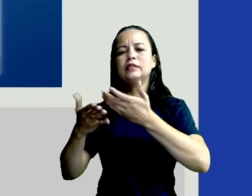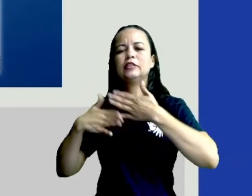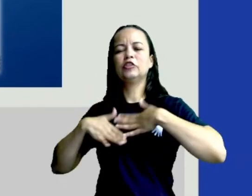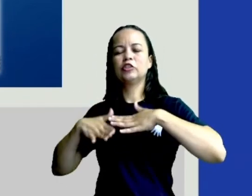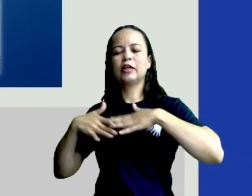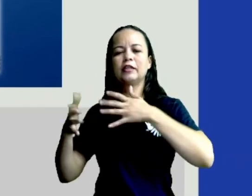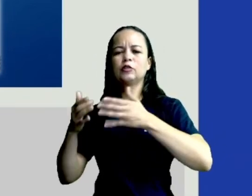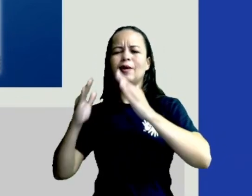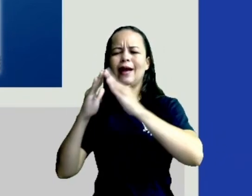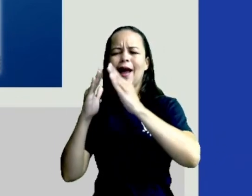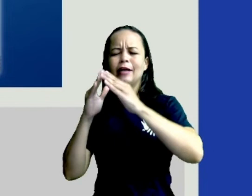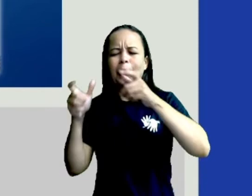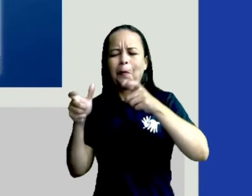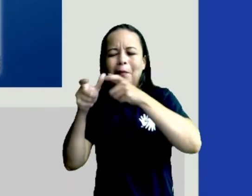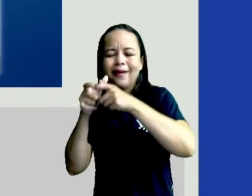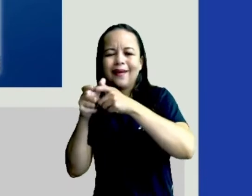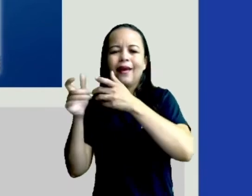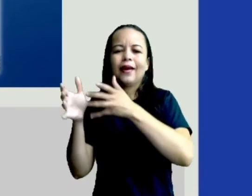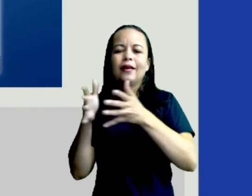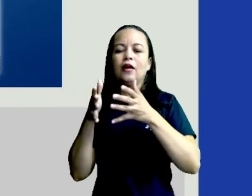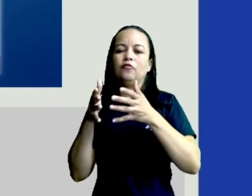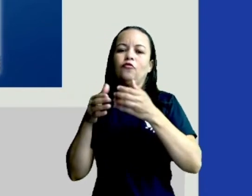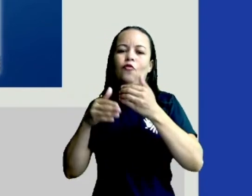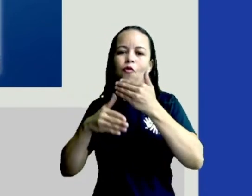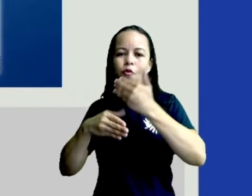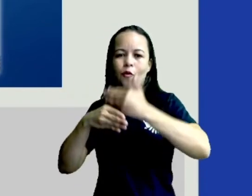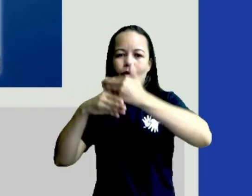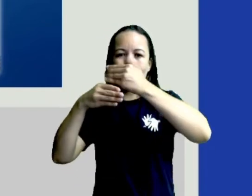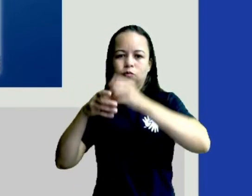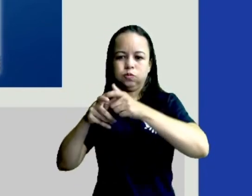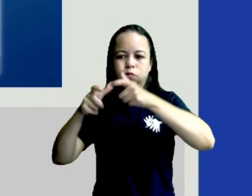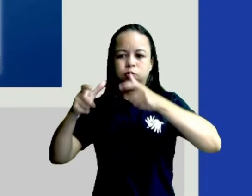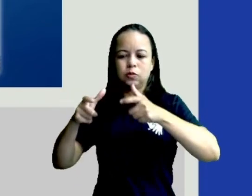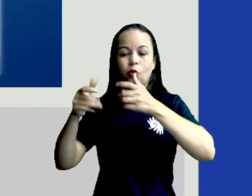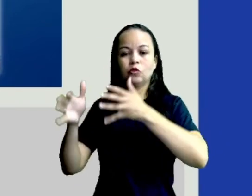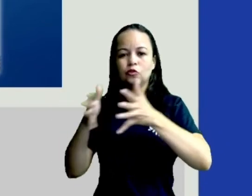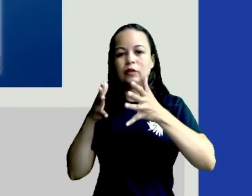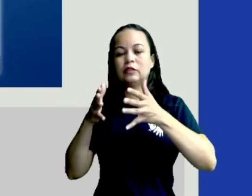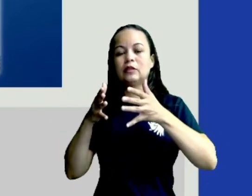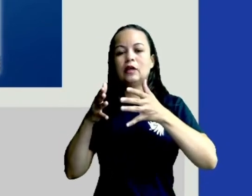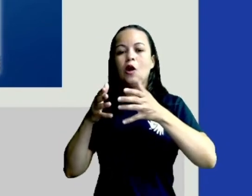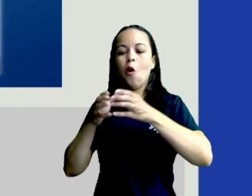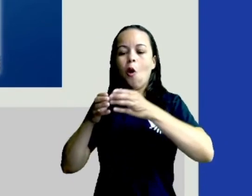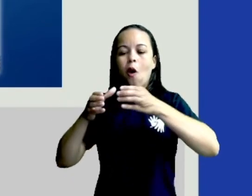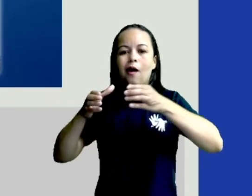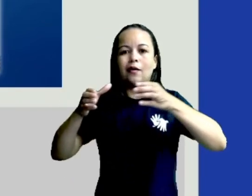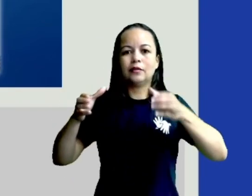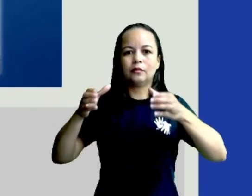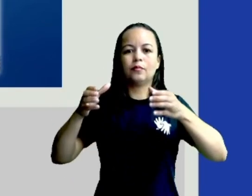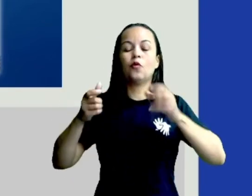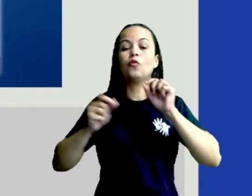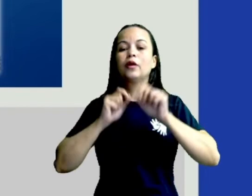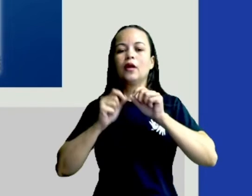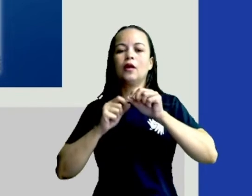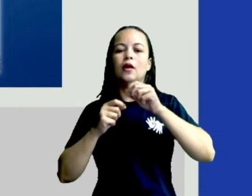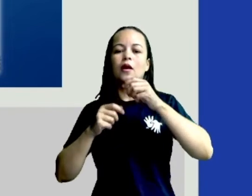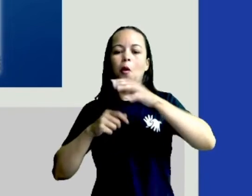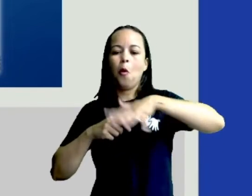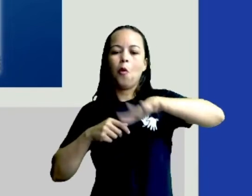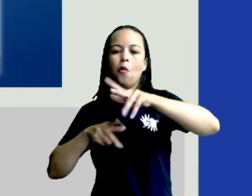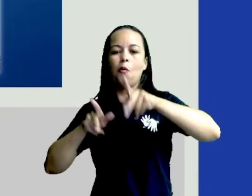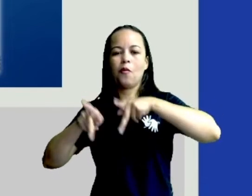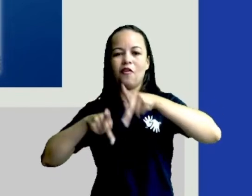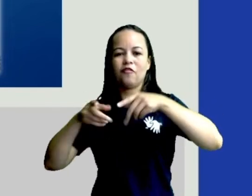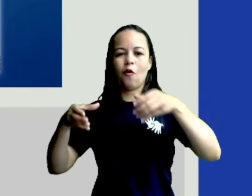e ranchos foram construídos, formando povoados. Com o passar